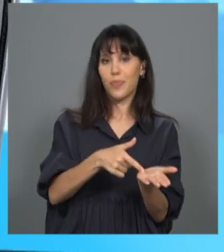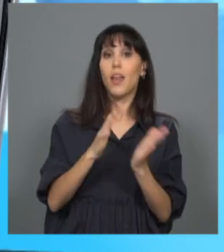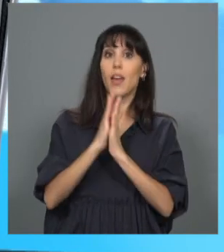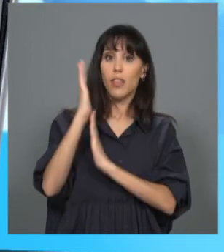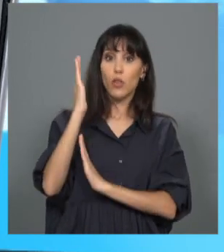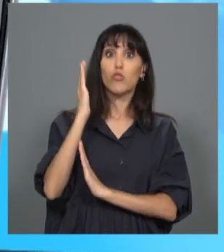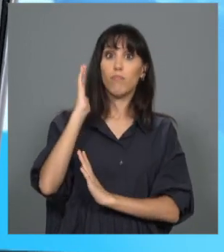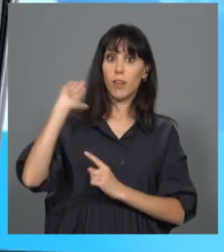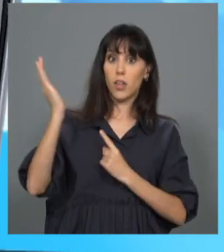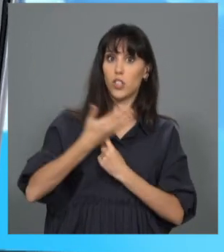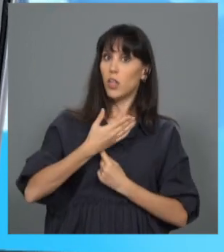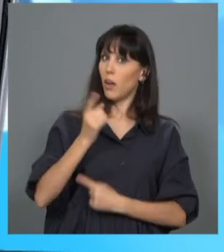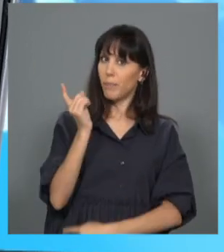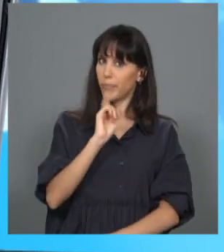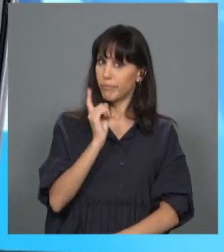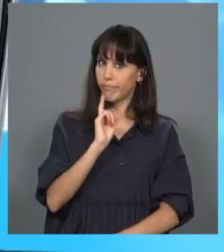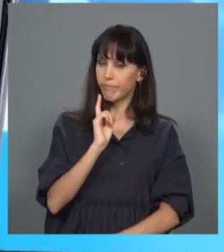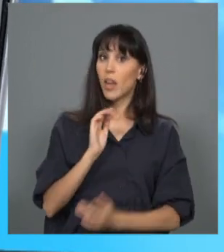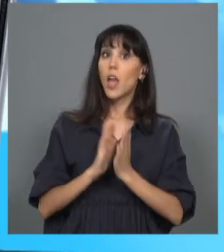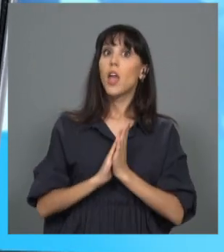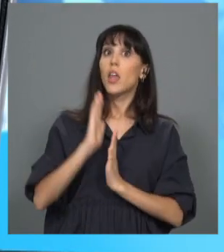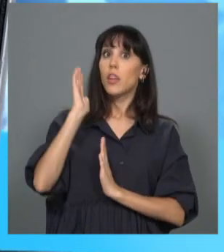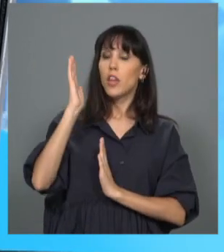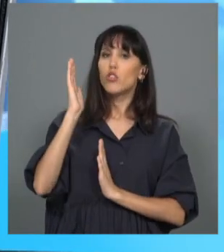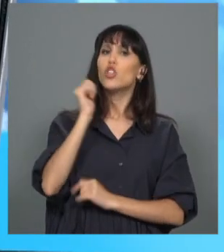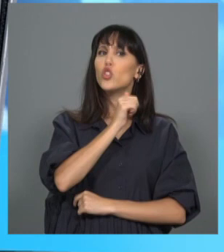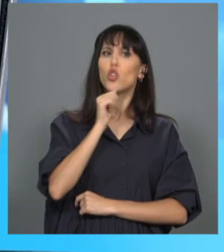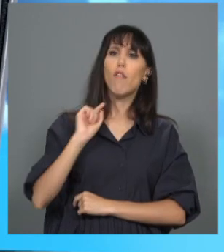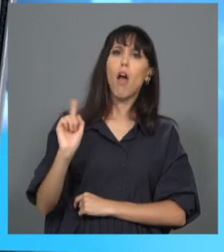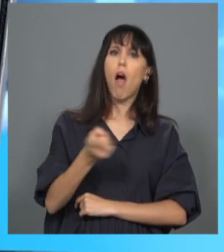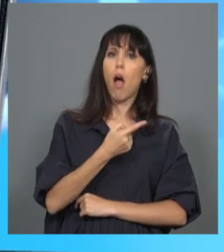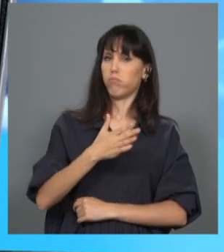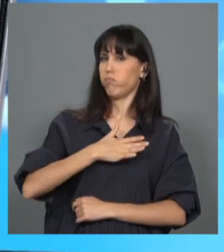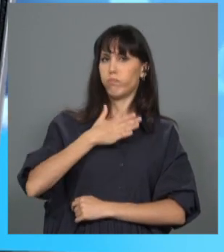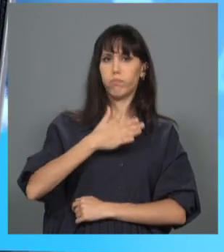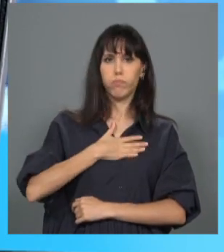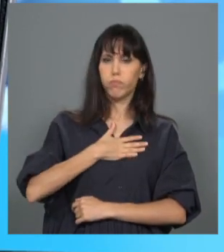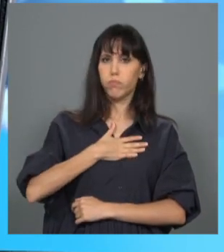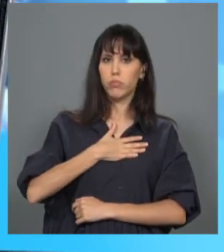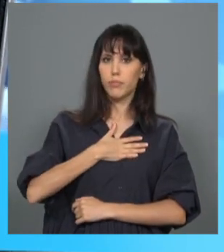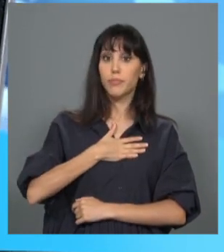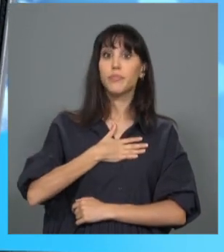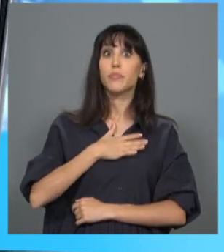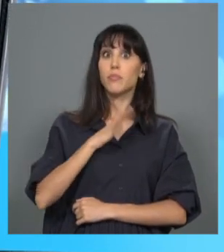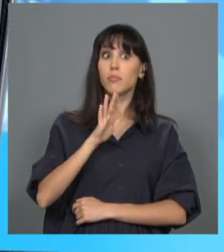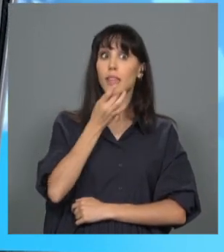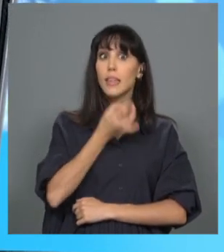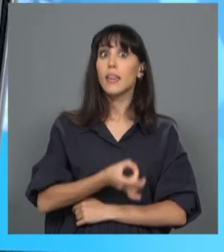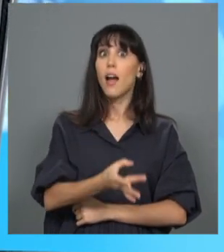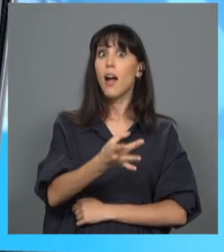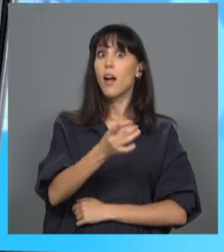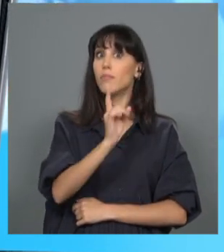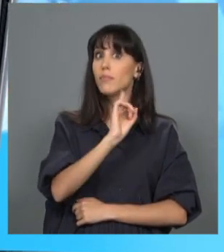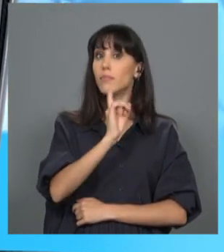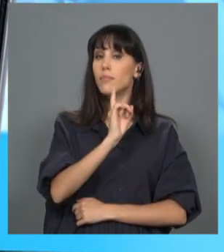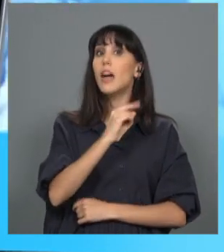quer castigar. Deus não quer o sofrimento para ninguém. Nem o permite.